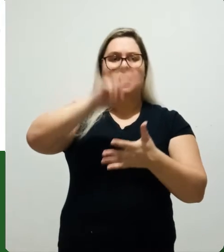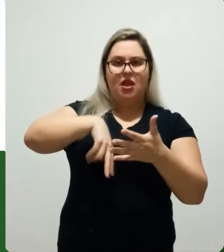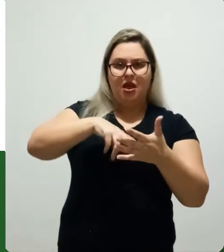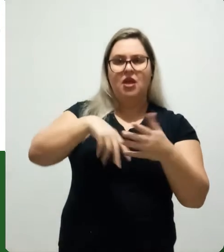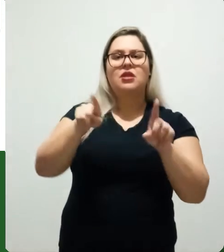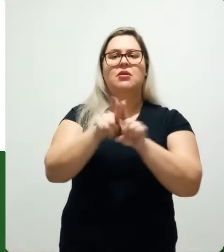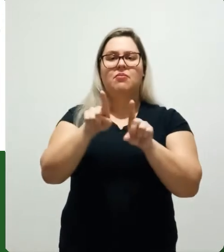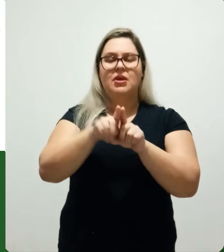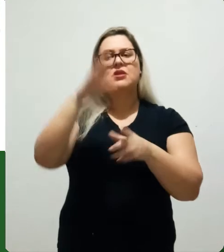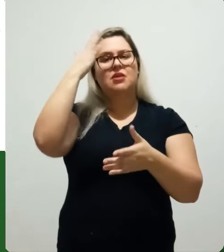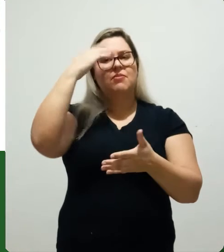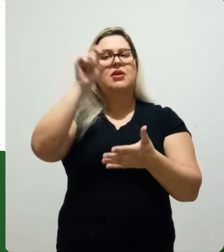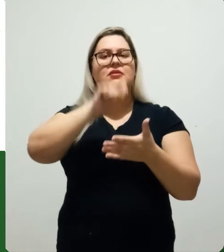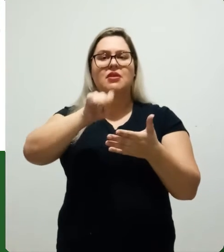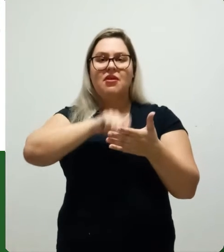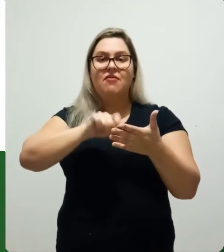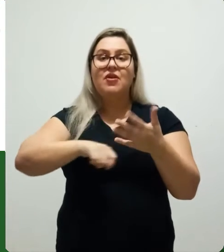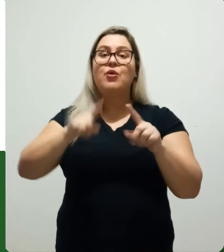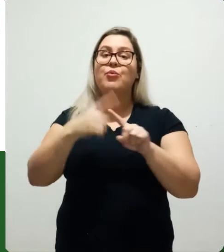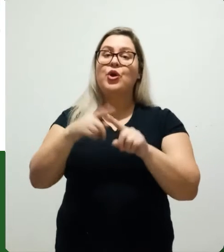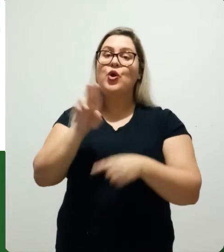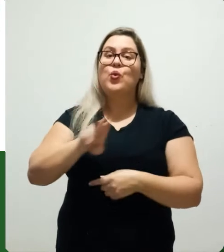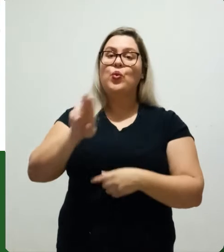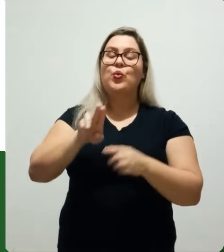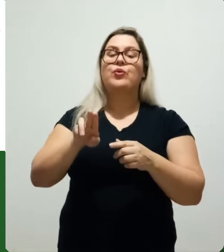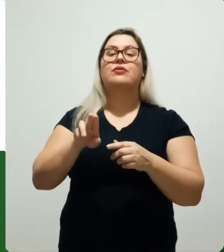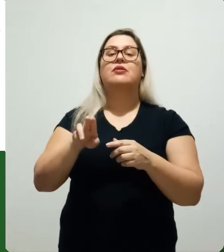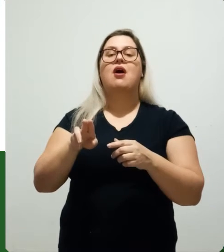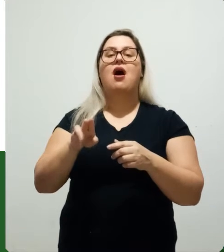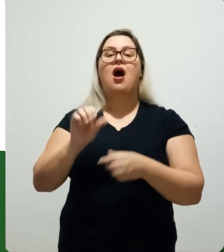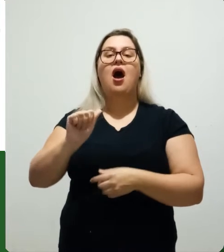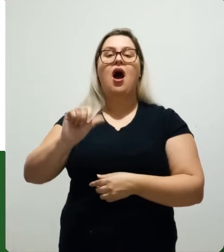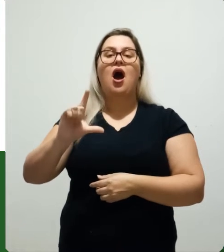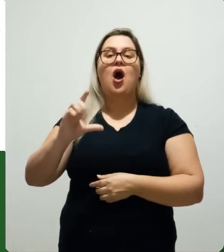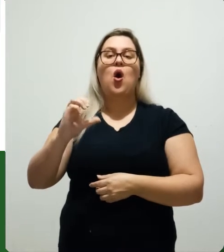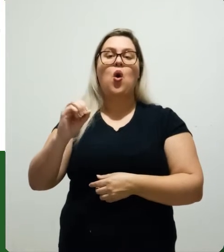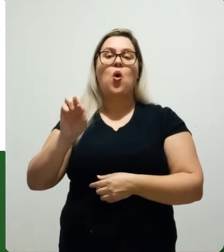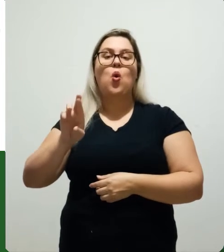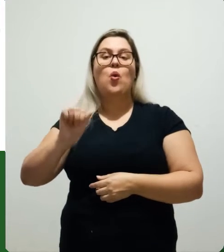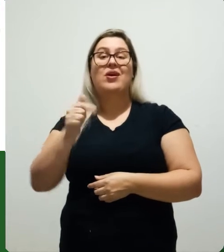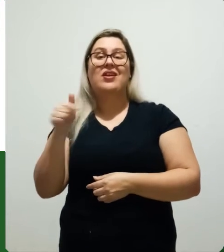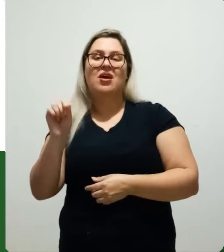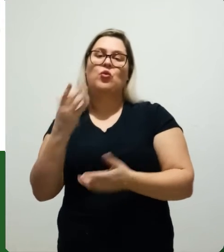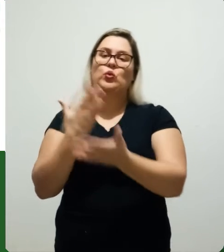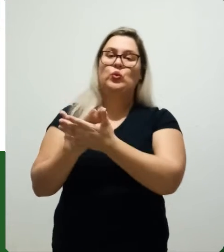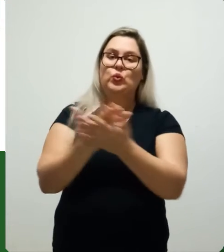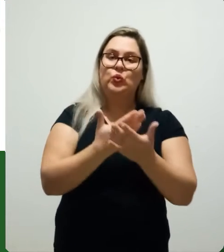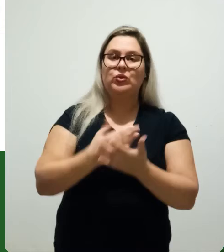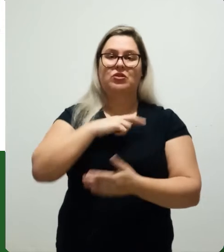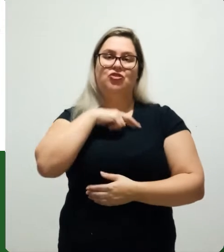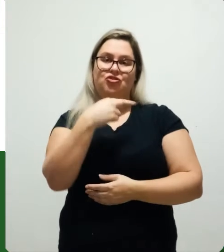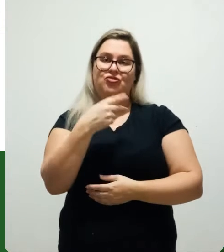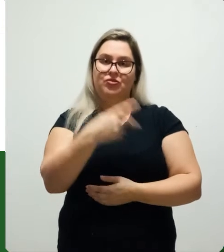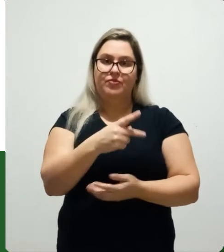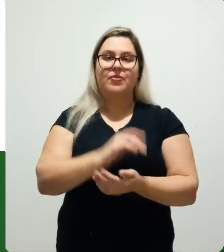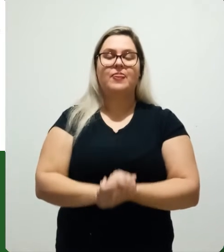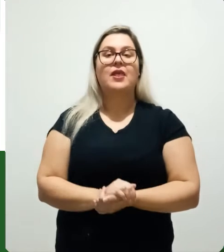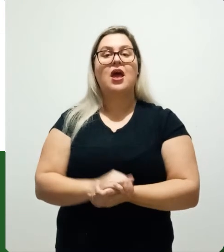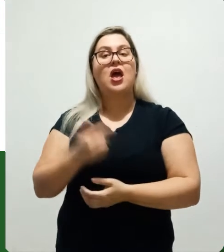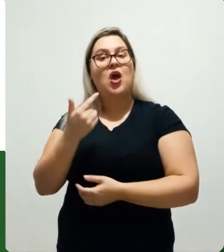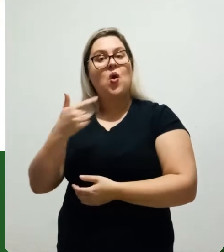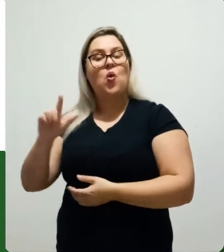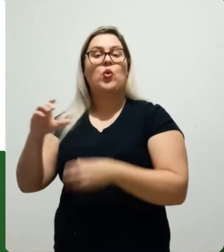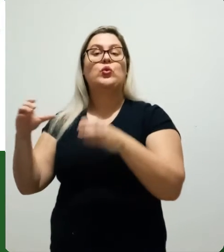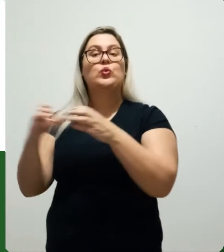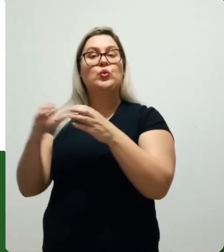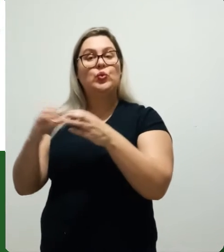ler e escrever. E por quê? Porque utilizavam o Alcorão como objeto de seu estudo e religiosidade. Já